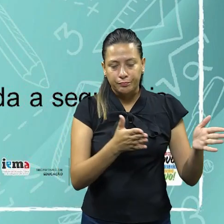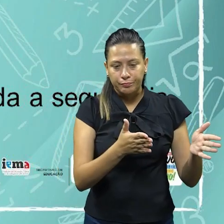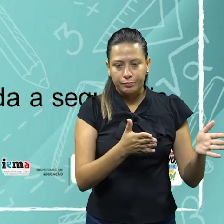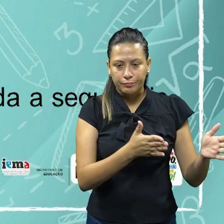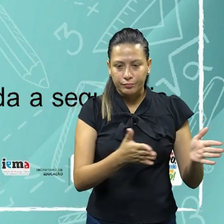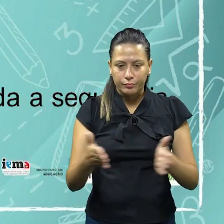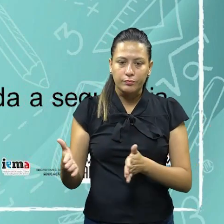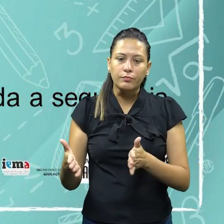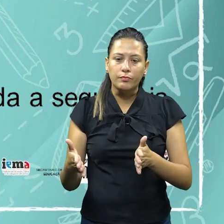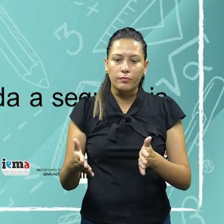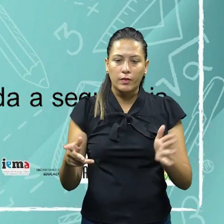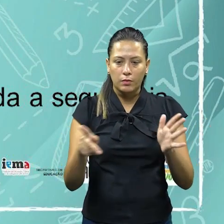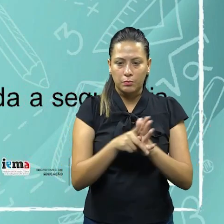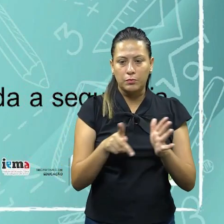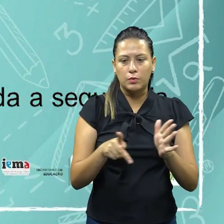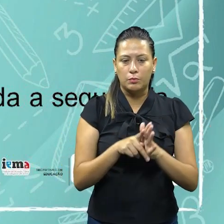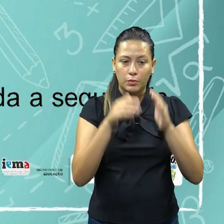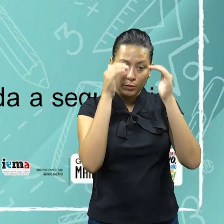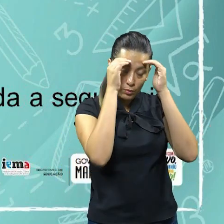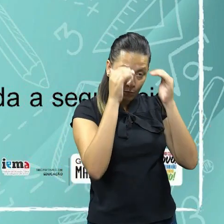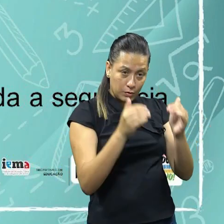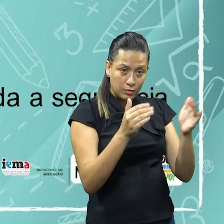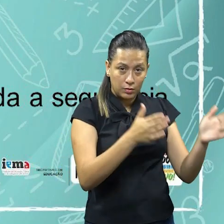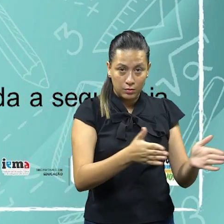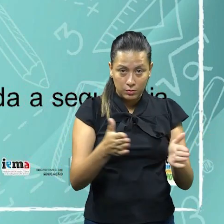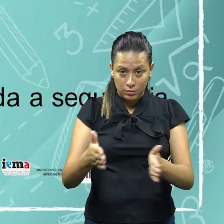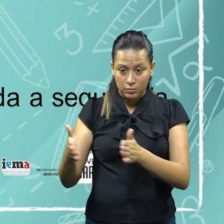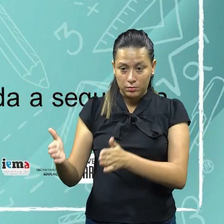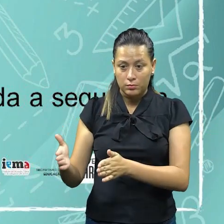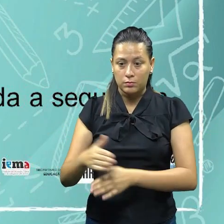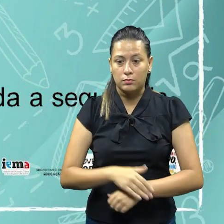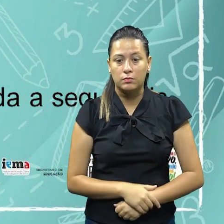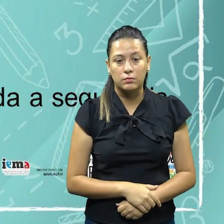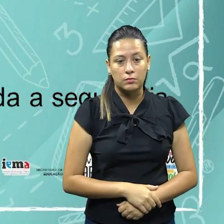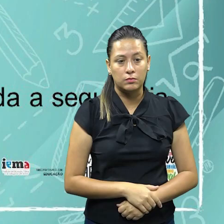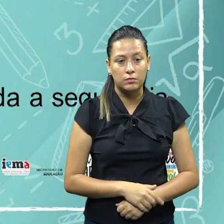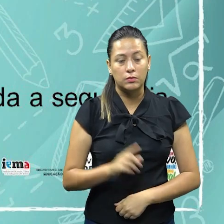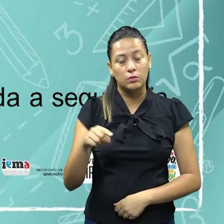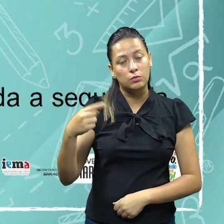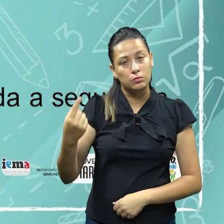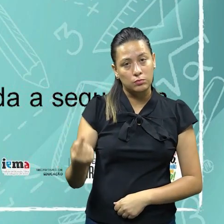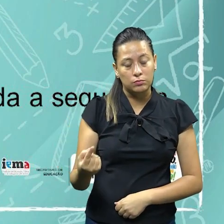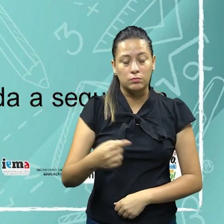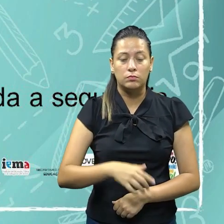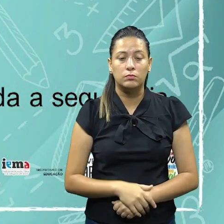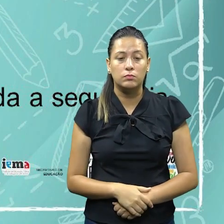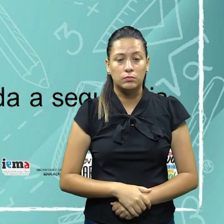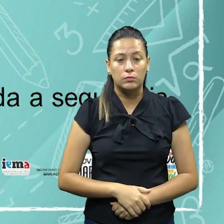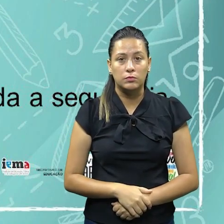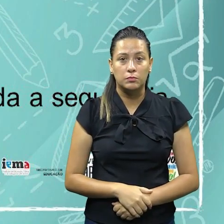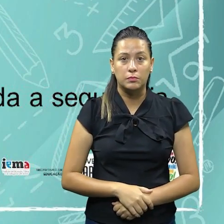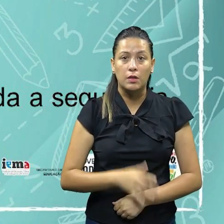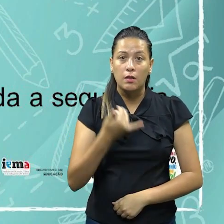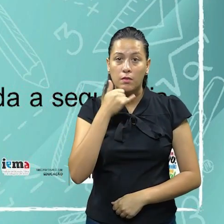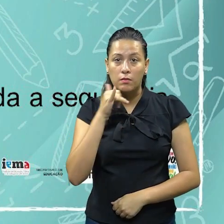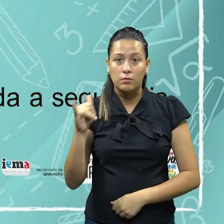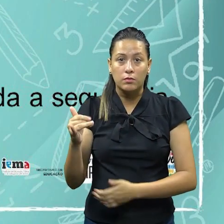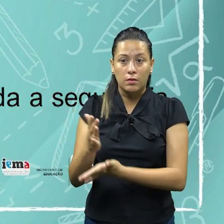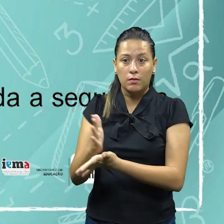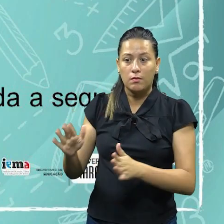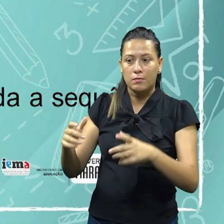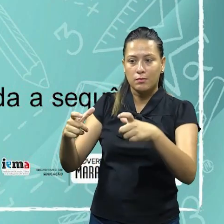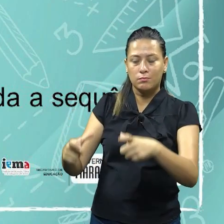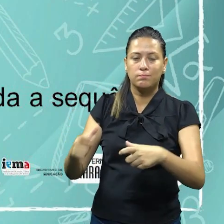Mediante os procedimentos apropriados e obedecendo a sequência, a seguir nós vamos desenergizar o nosso ambiente de